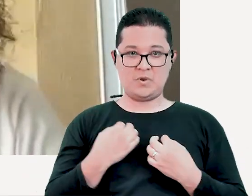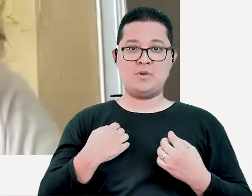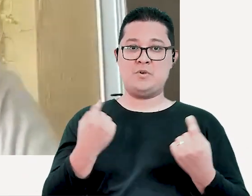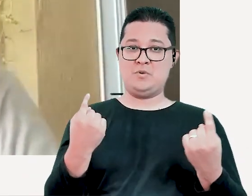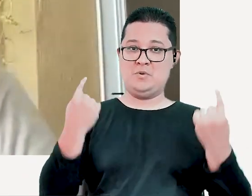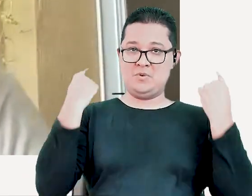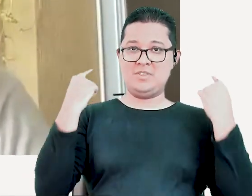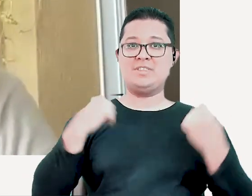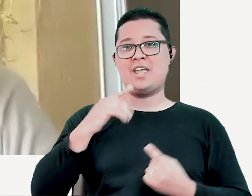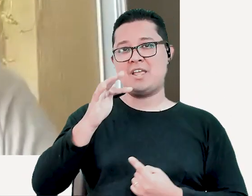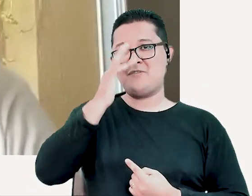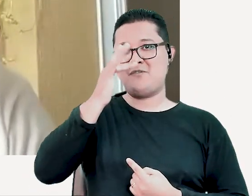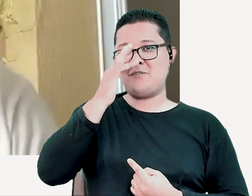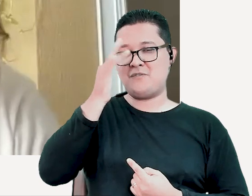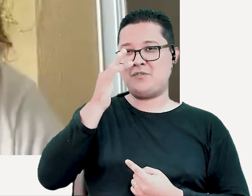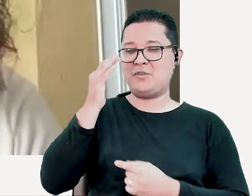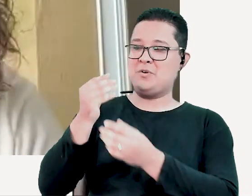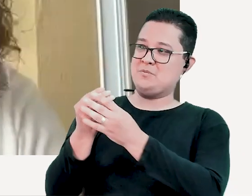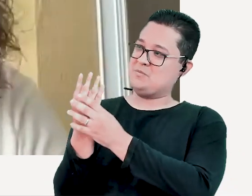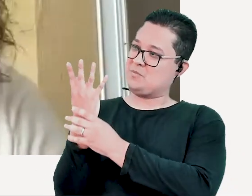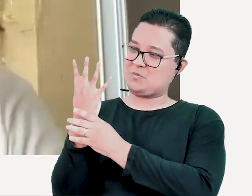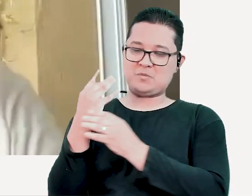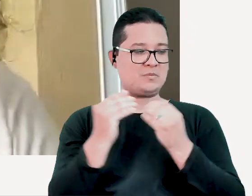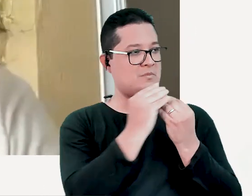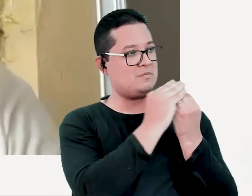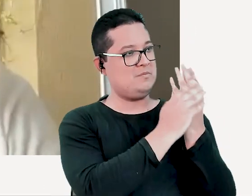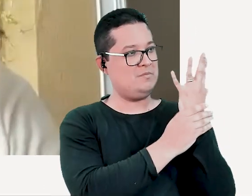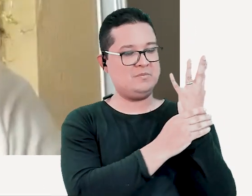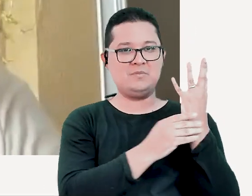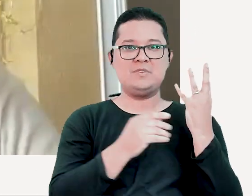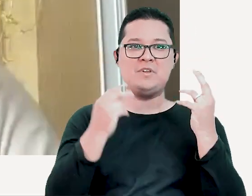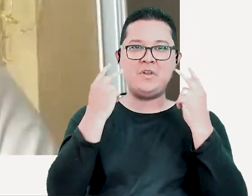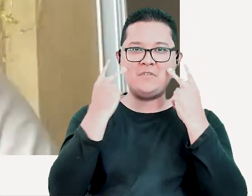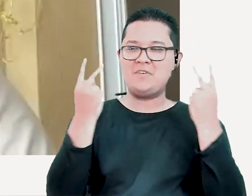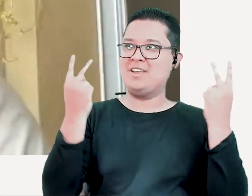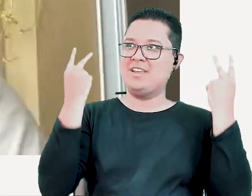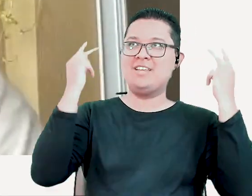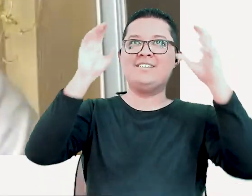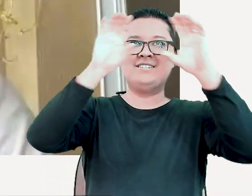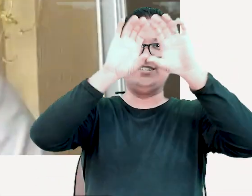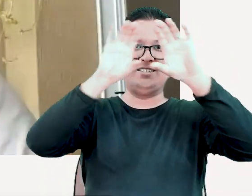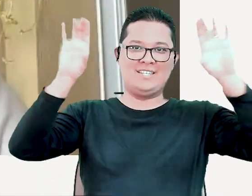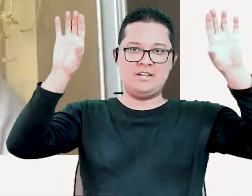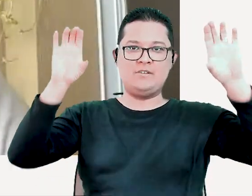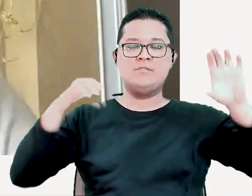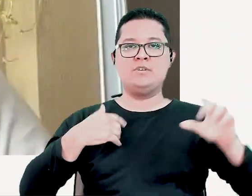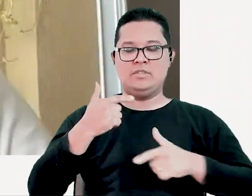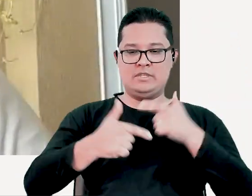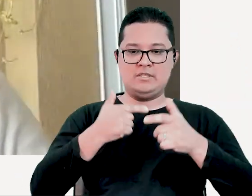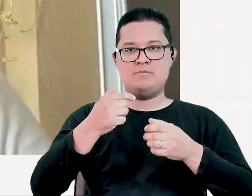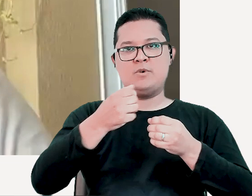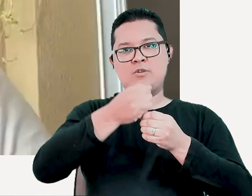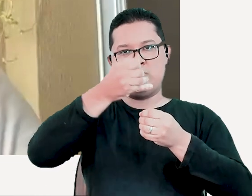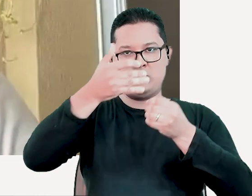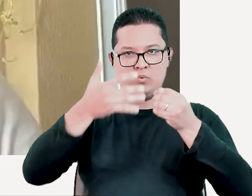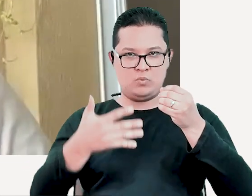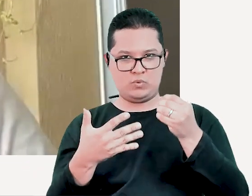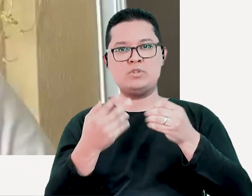algumas plantinhas, e uma vista aqui para o céu. Eu sou content designer hoje no